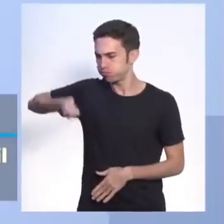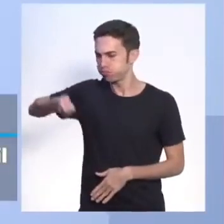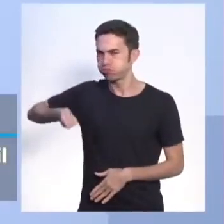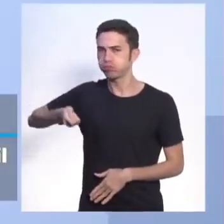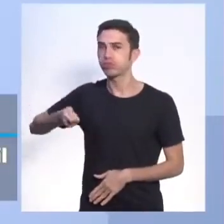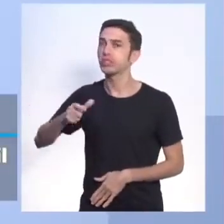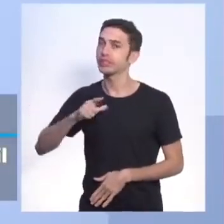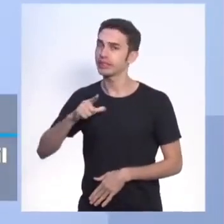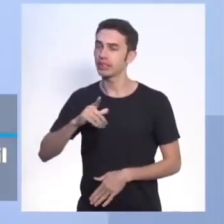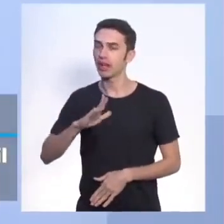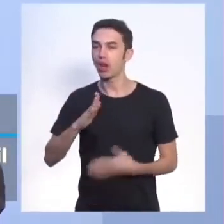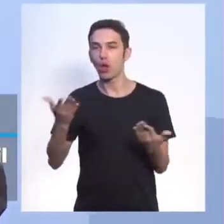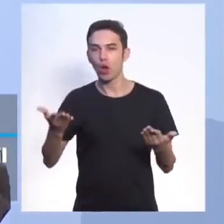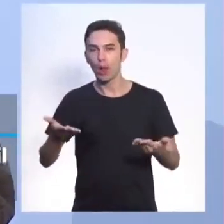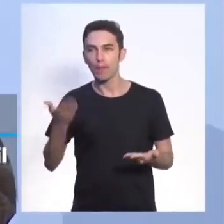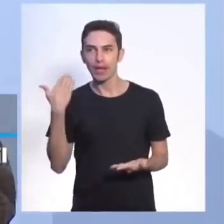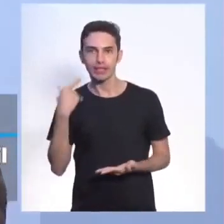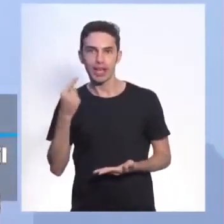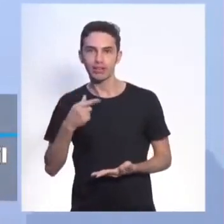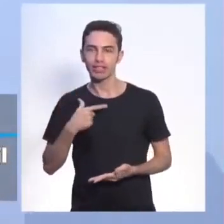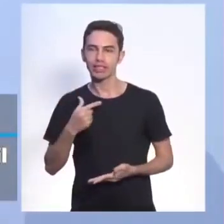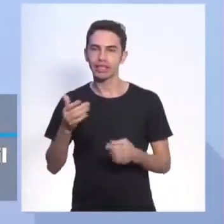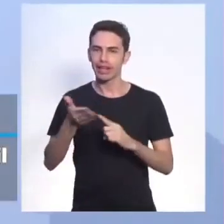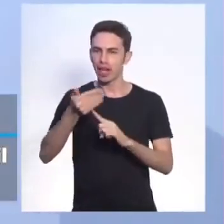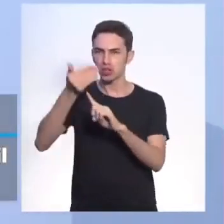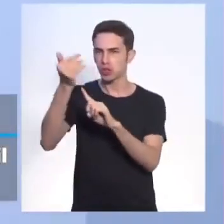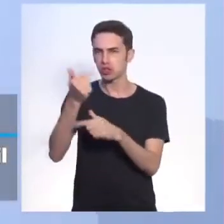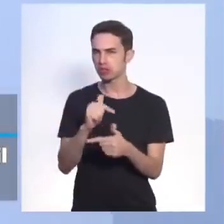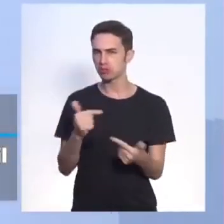a tecnologia de hoje, muitas vezes o